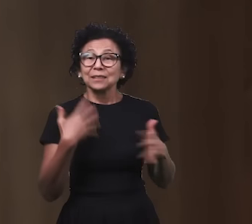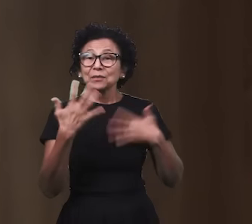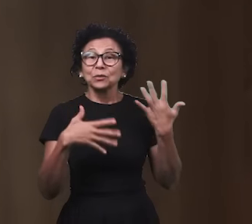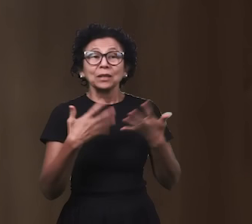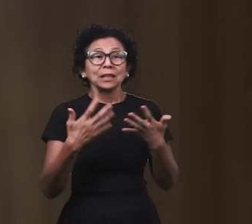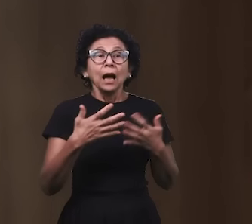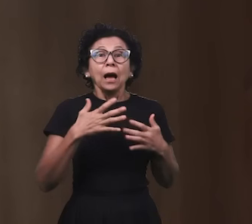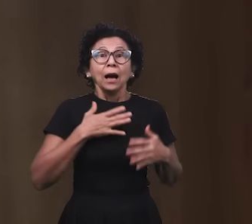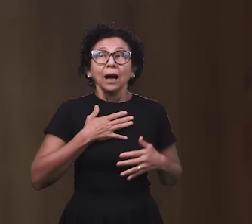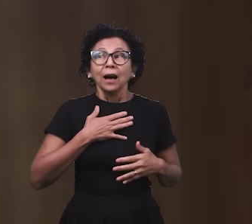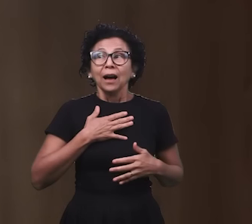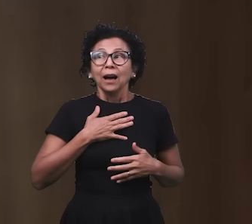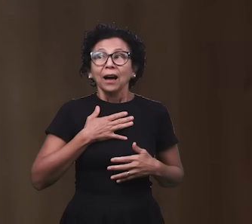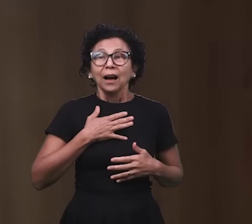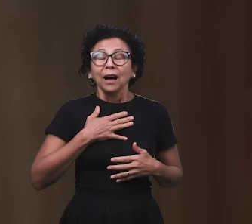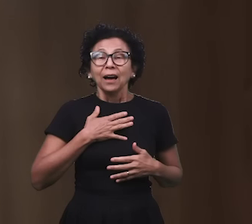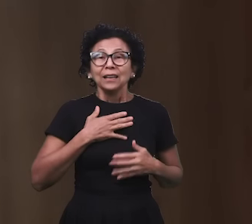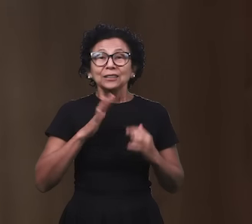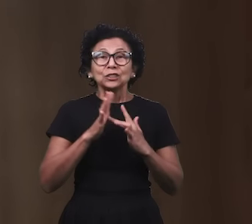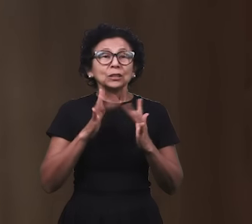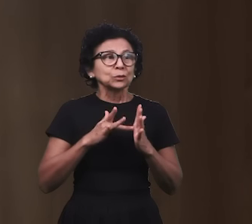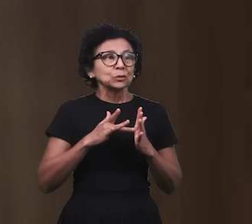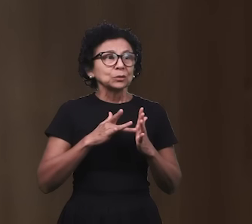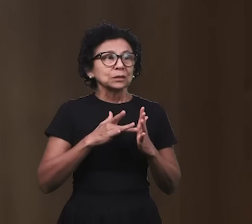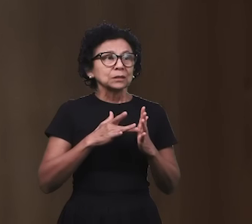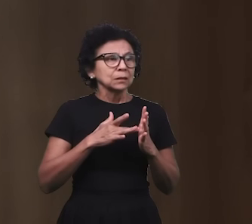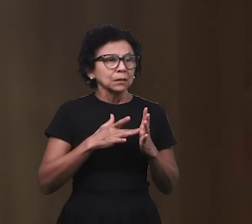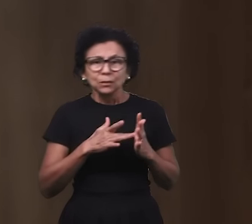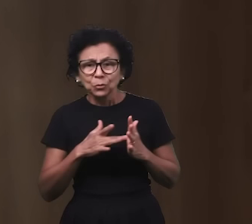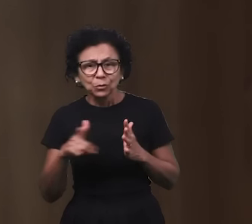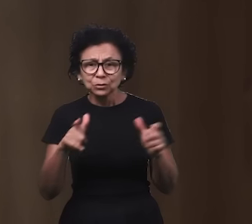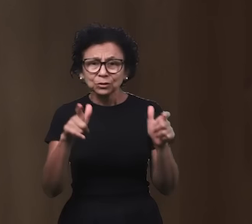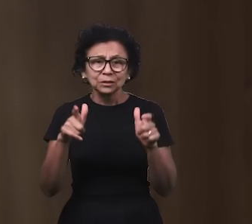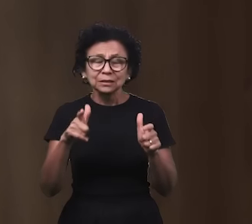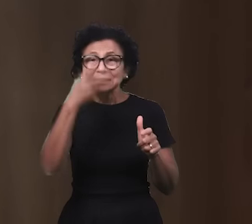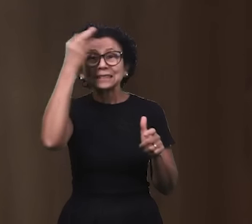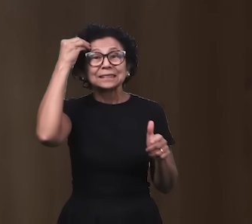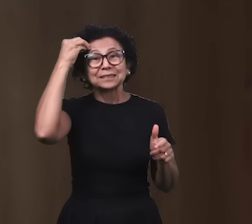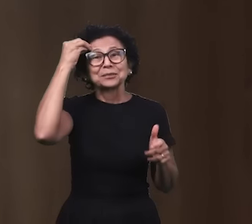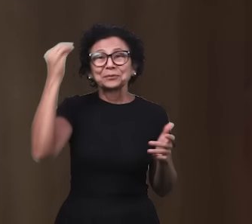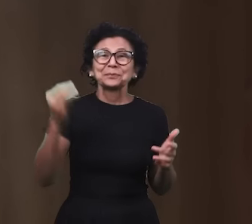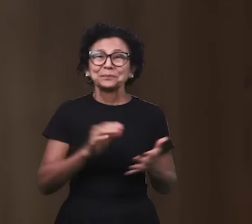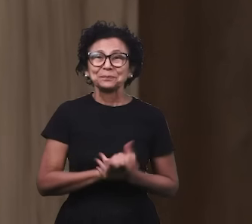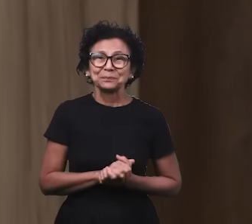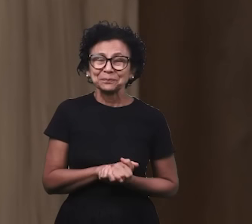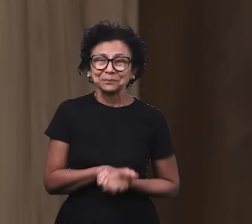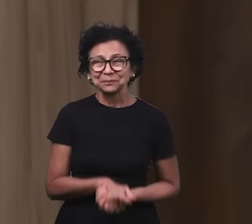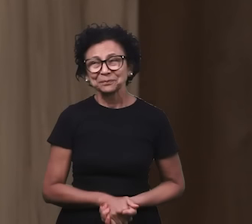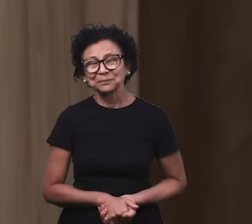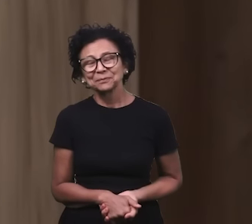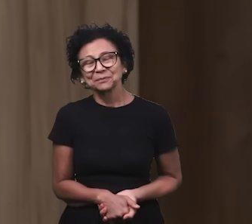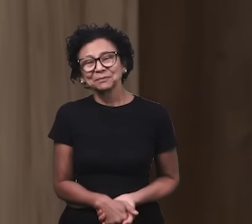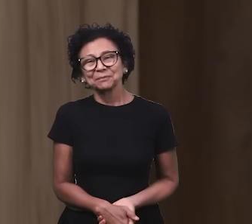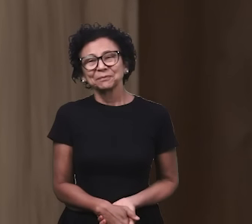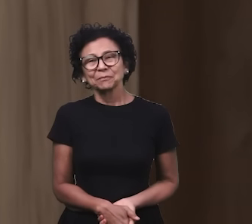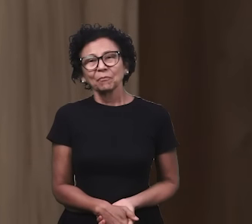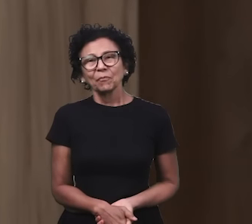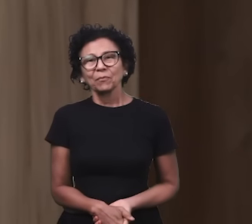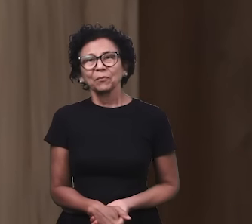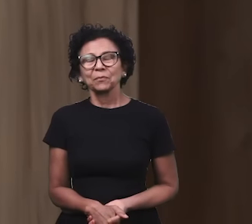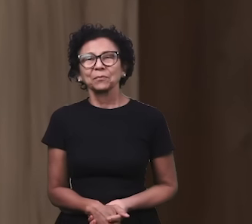esqueceram Jesus lá na festa, né? E andaram um dia. Pastor Eduardo. Olha,